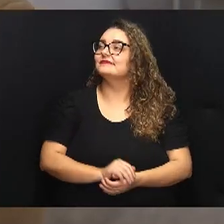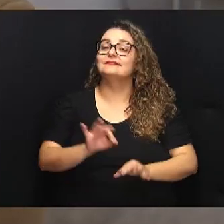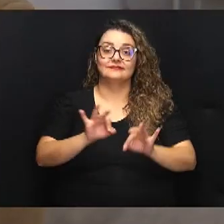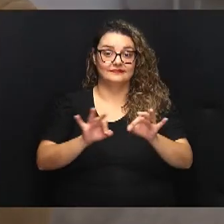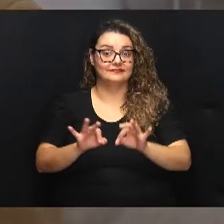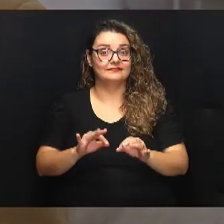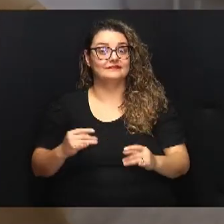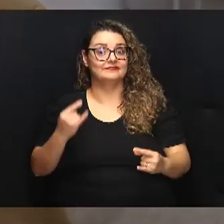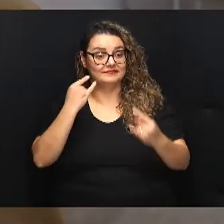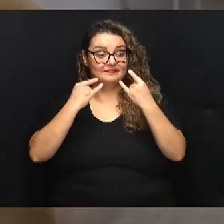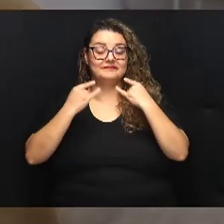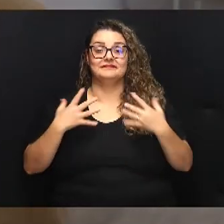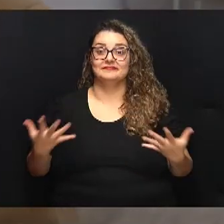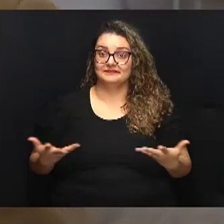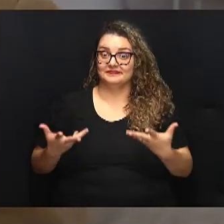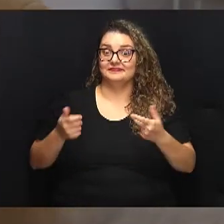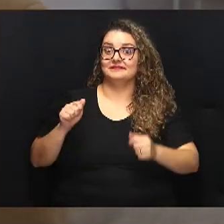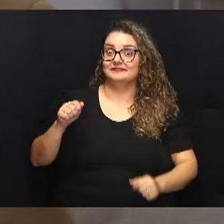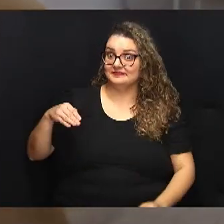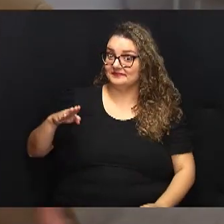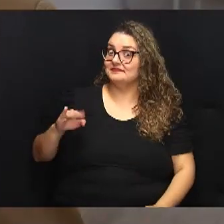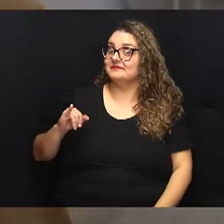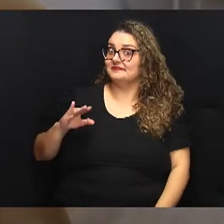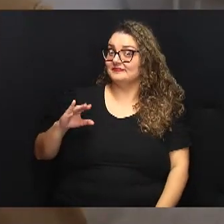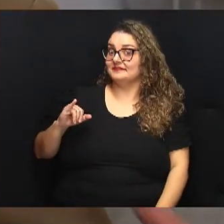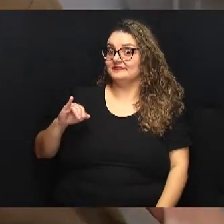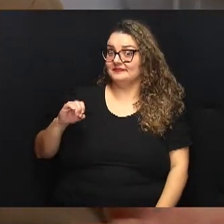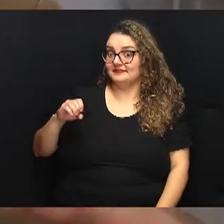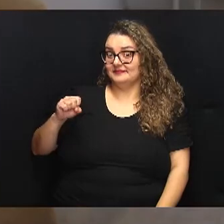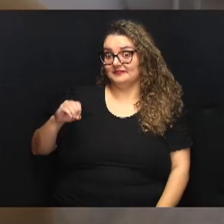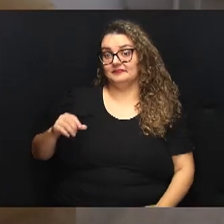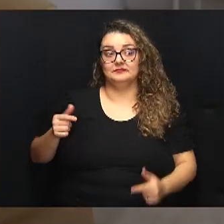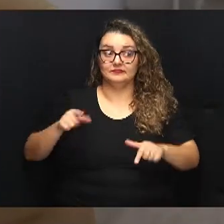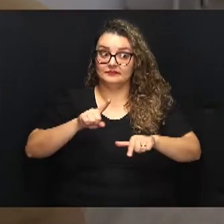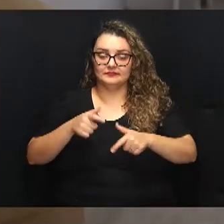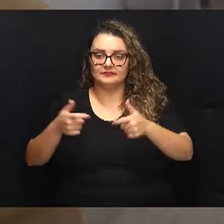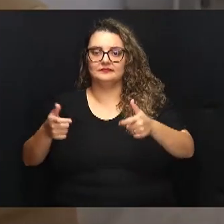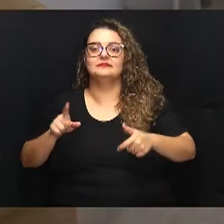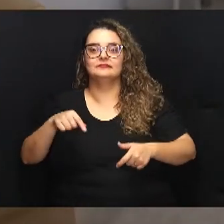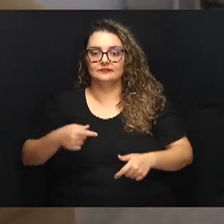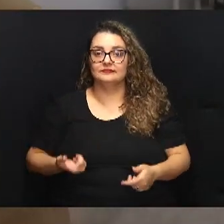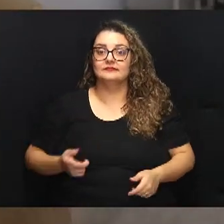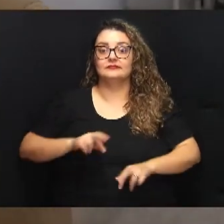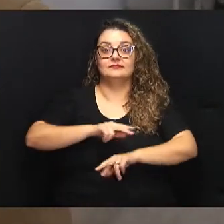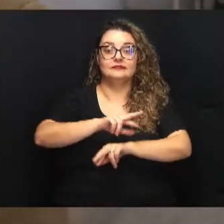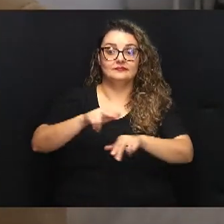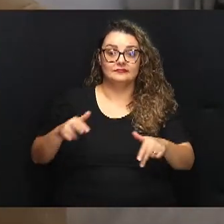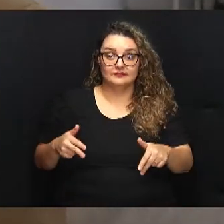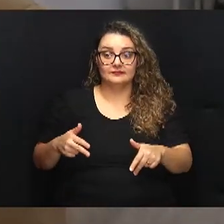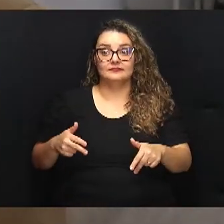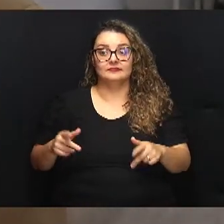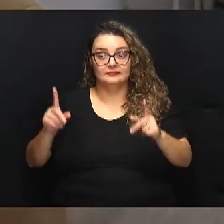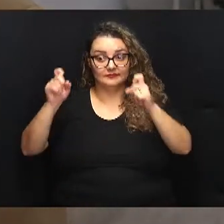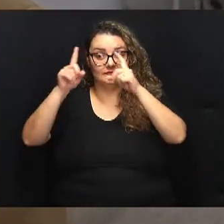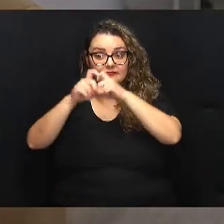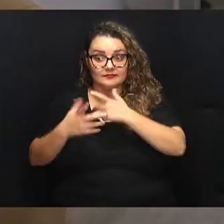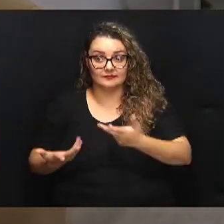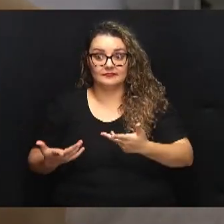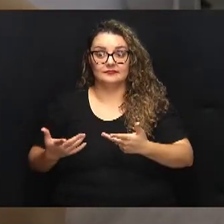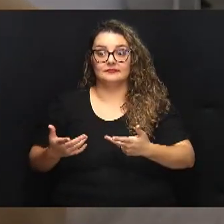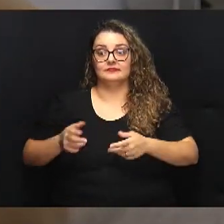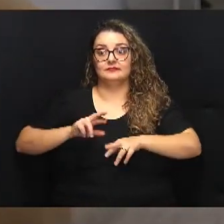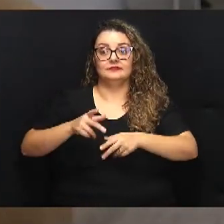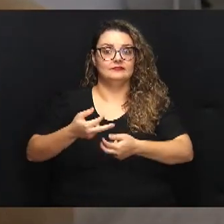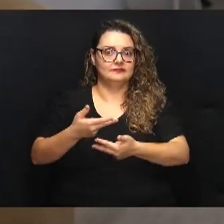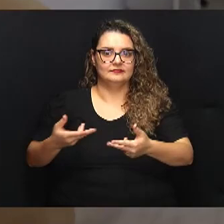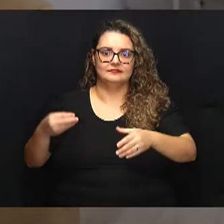a gente, embora o espaço não seja tão grande, né, e esse é um dos desafios, porque a gente tem muita informação para colocar ali dentro, mas a gente acha que vai